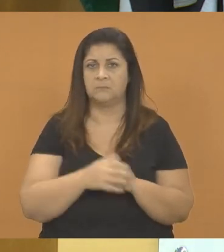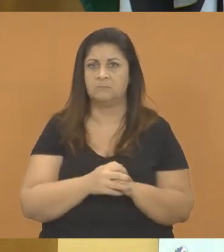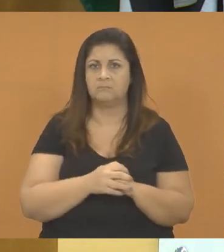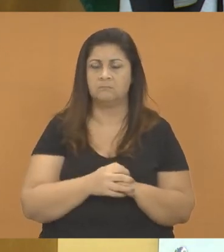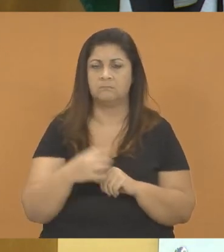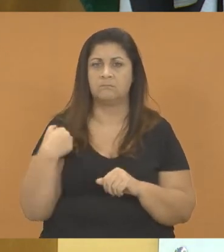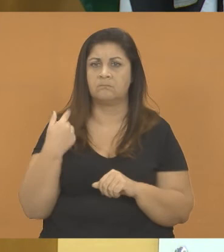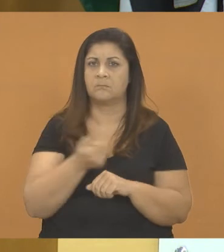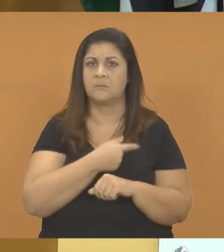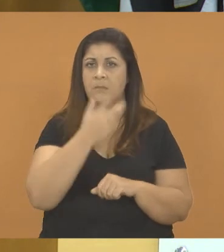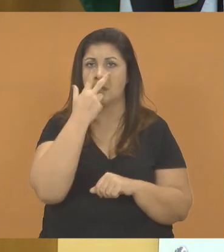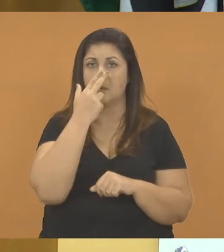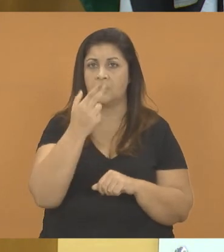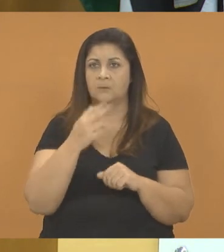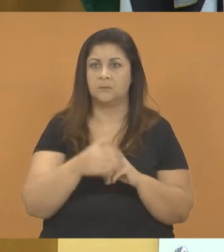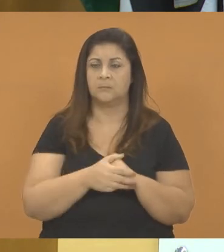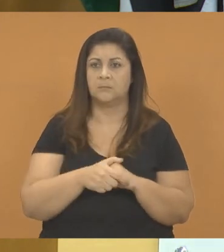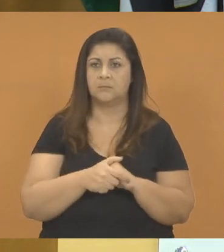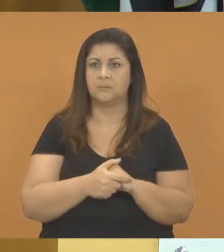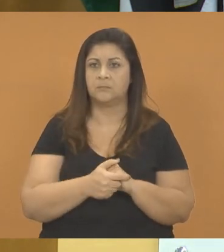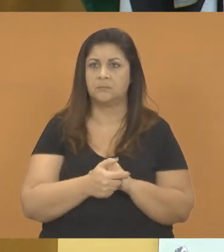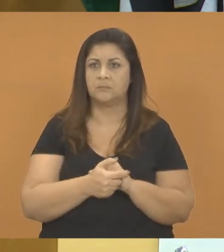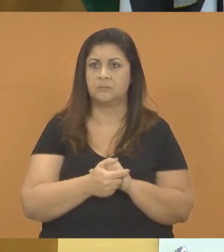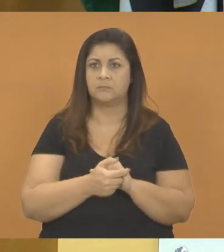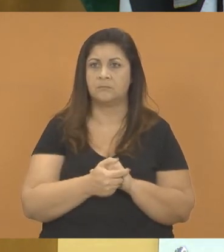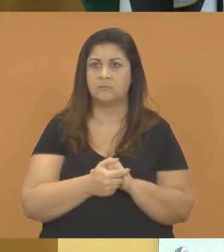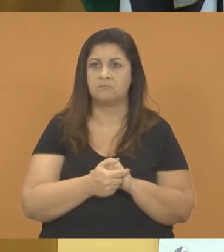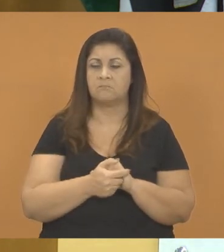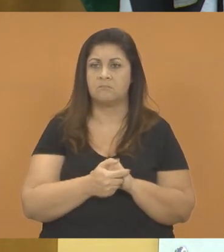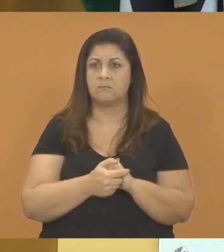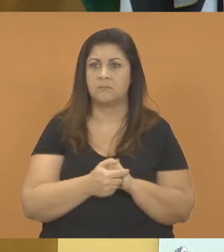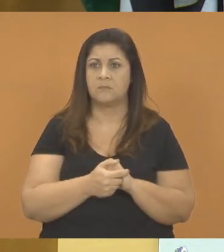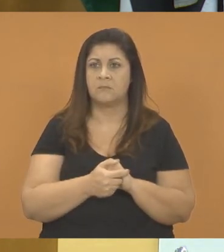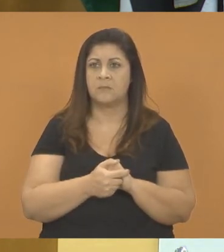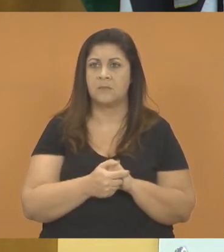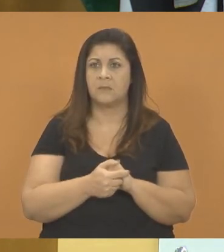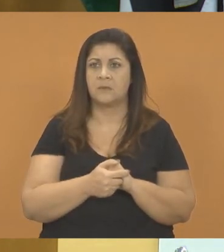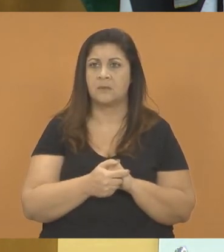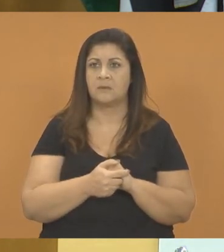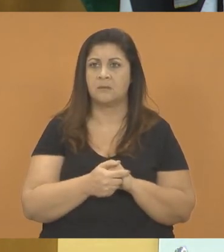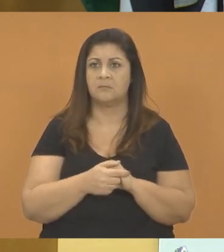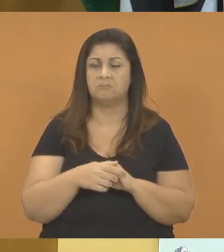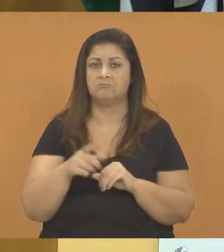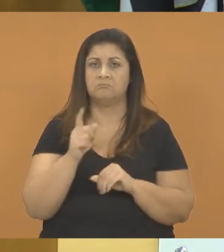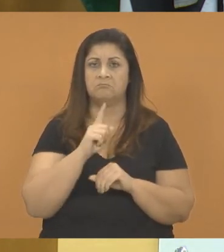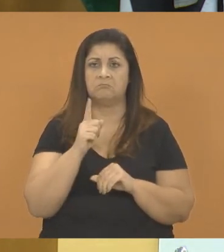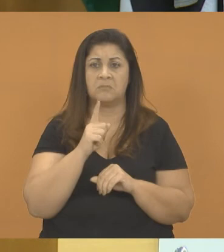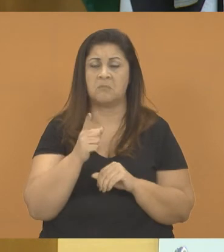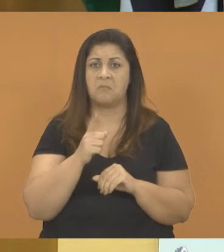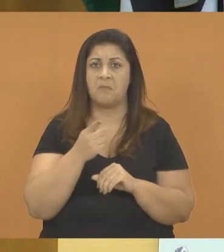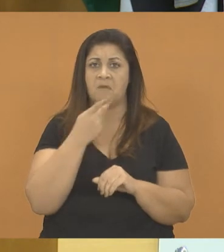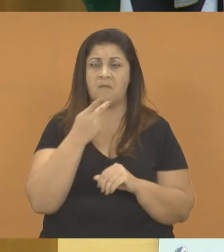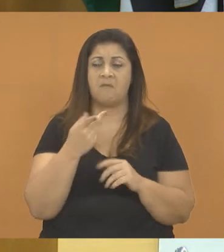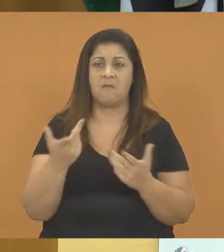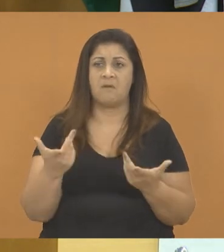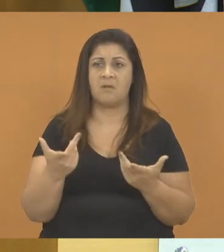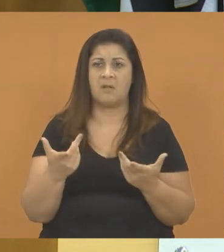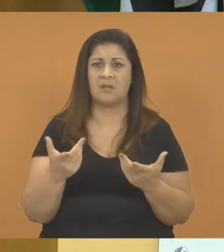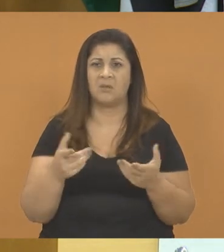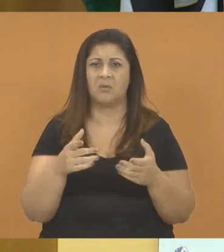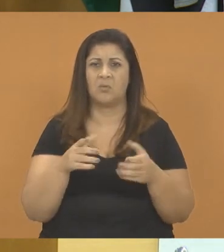gente acha que deixa aquino que é o ele não represa o fluxo de carro na rua doutor via é